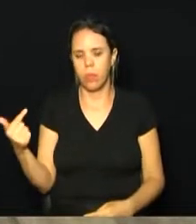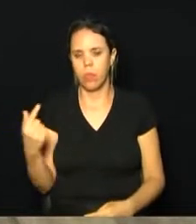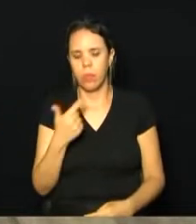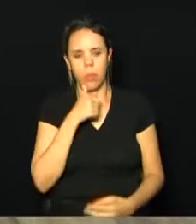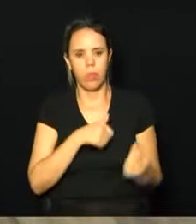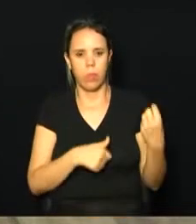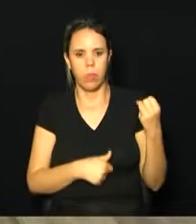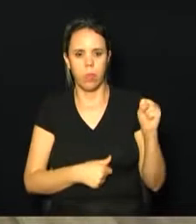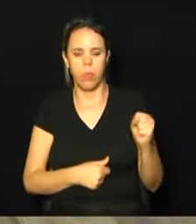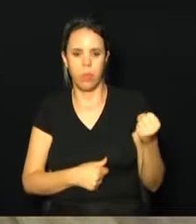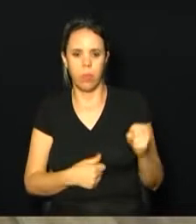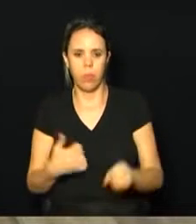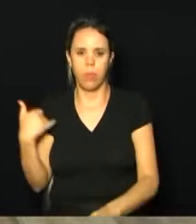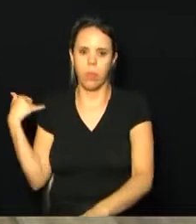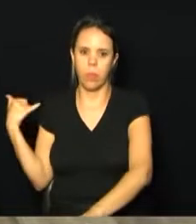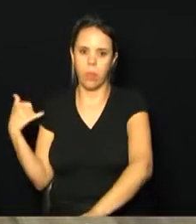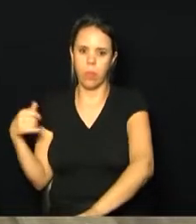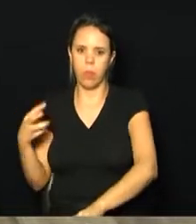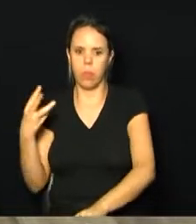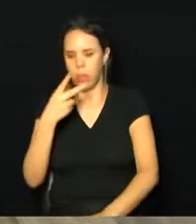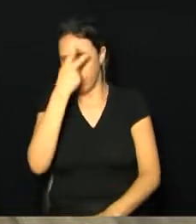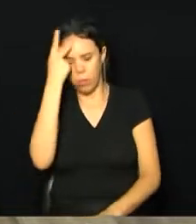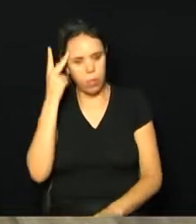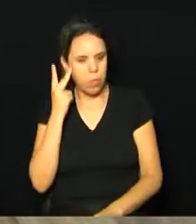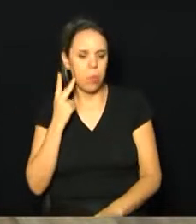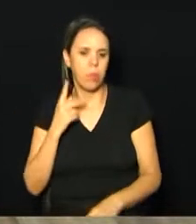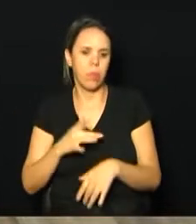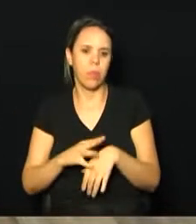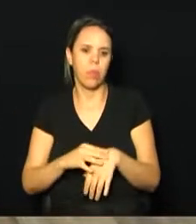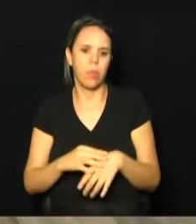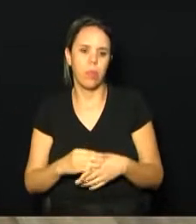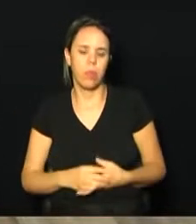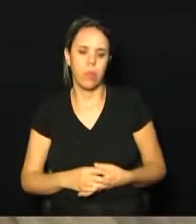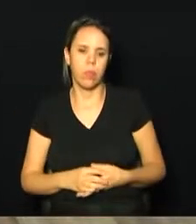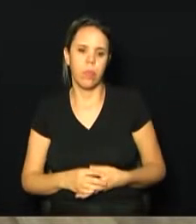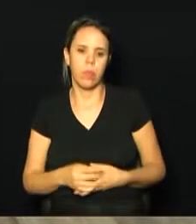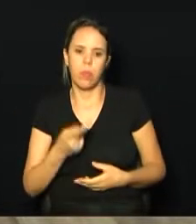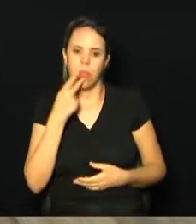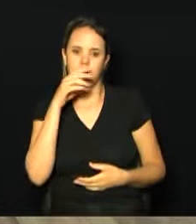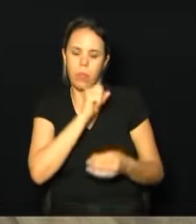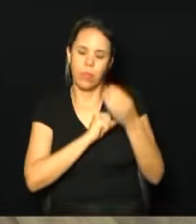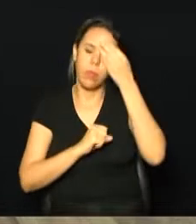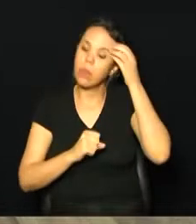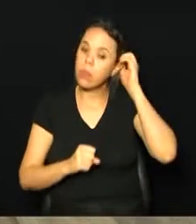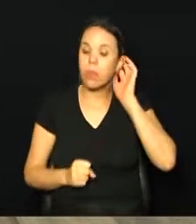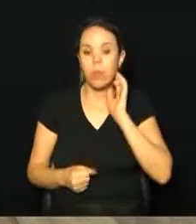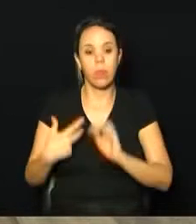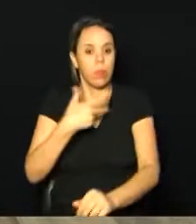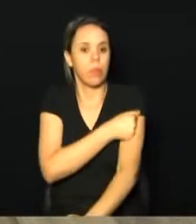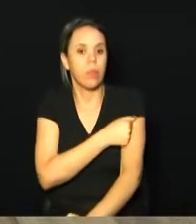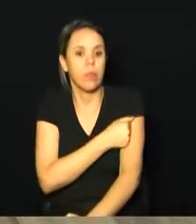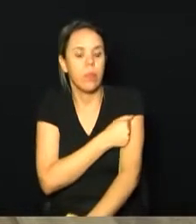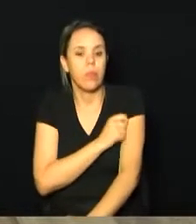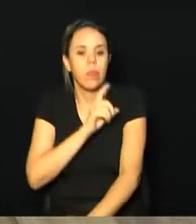outra mulher de 88 anos, as 3 pessoas com comorbidades. Mina Abreu, vamos falar rapidinho só sobre vacinação